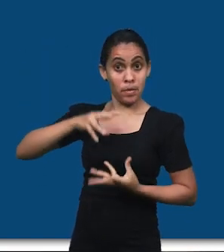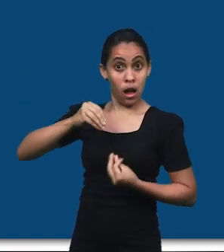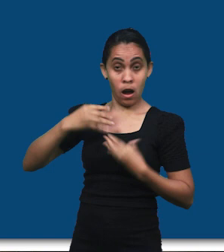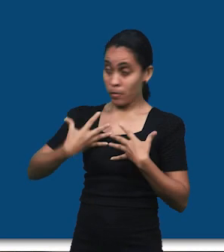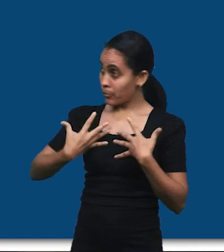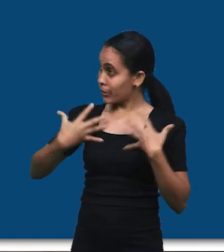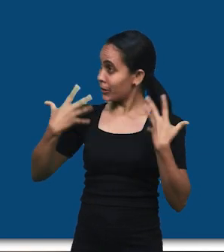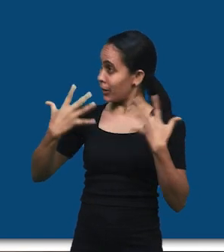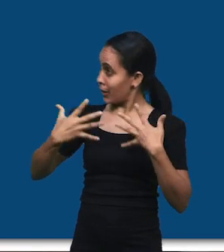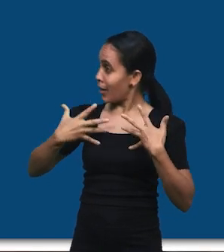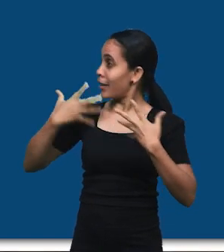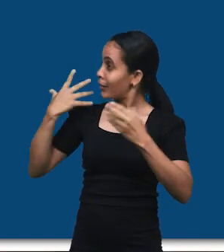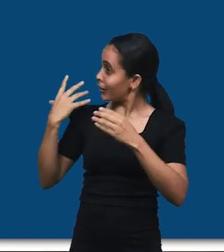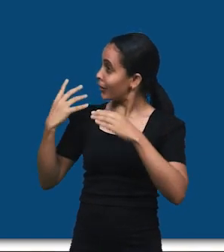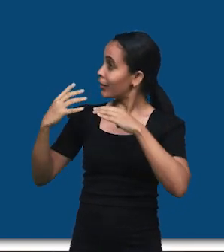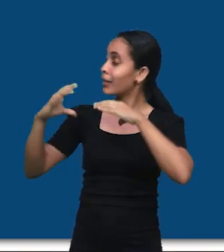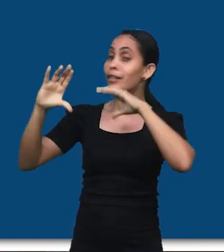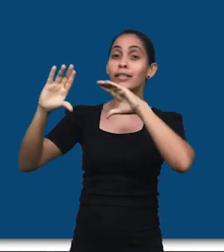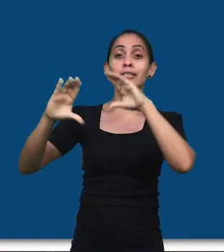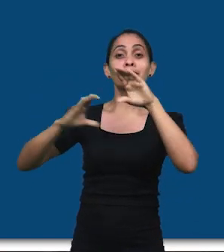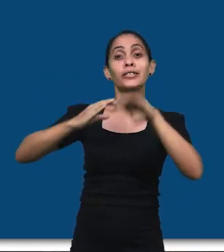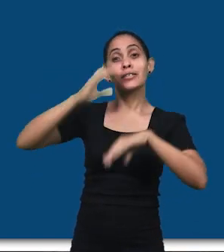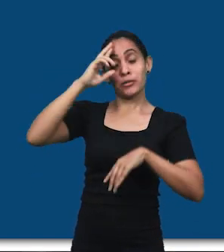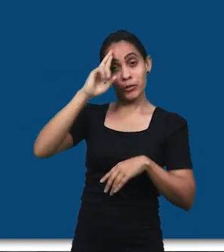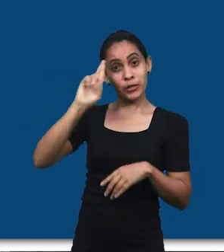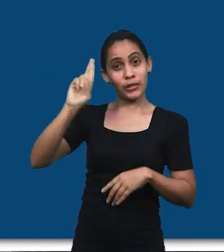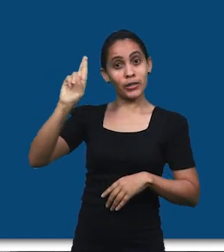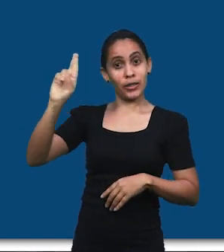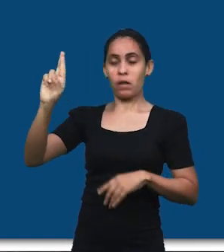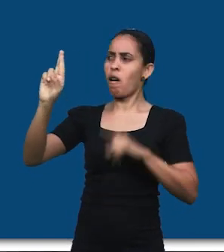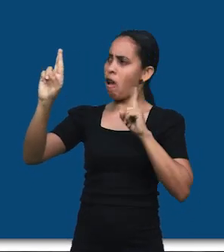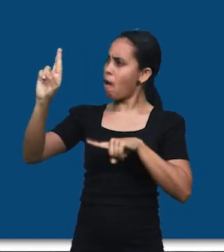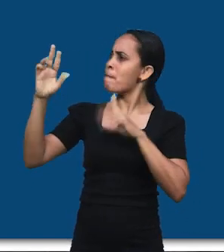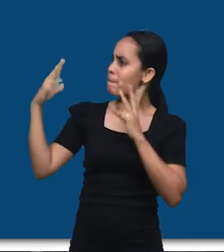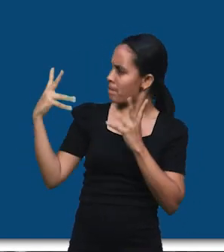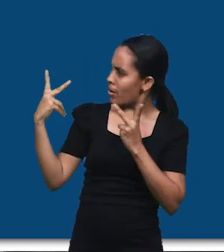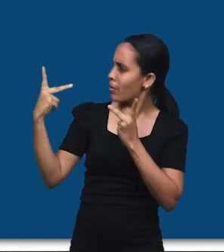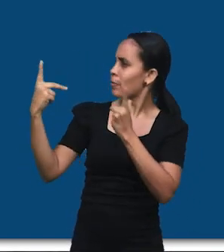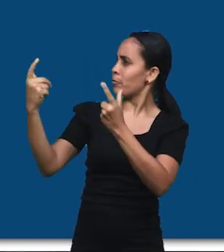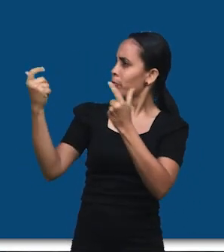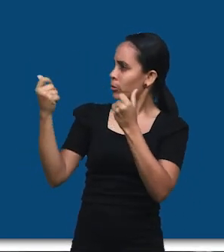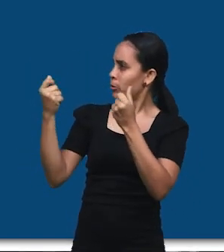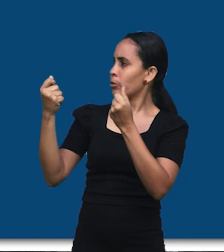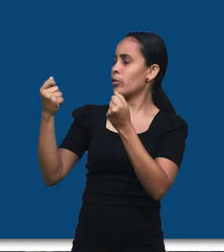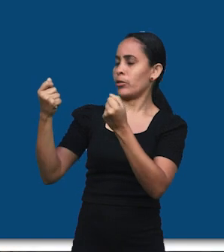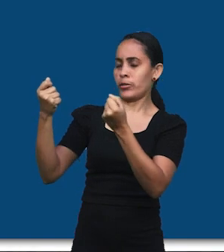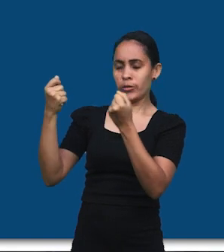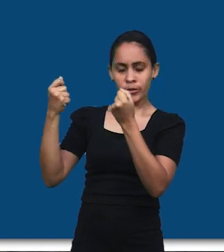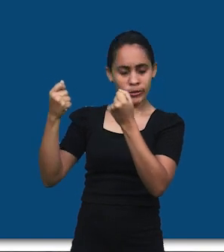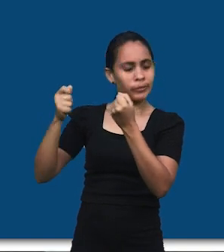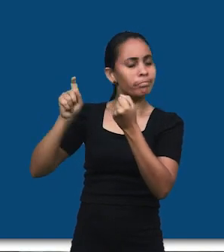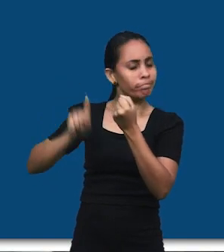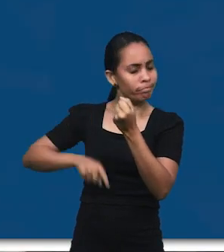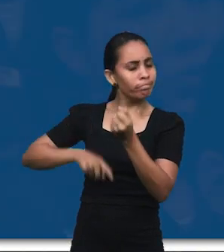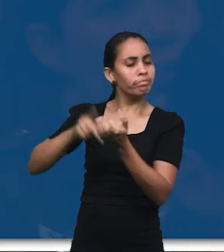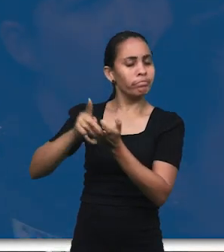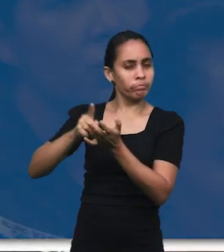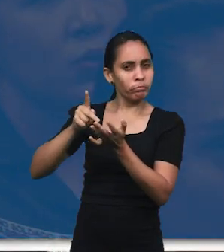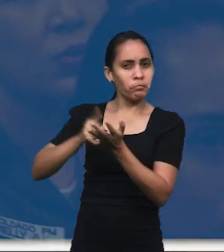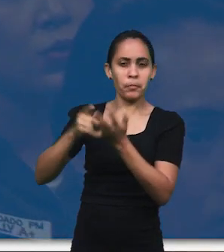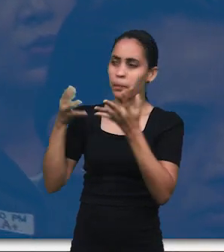Então minha alma canta-te, Senhor. Quão grande és tu,